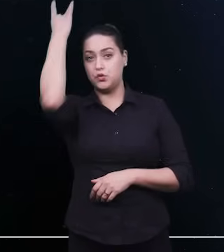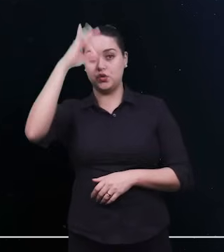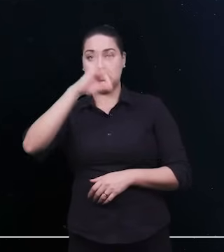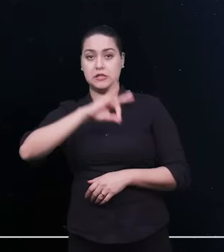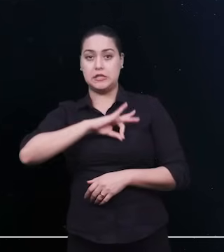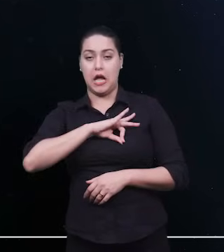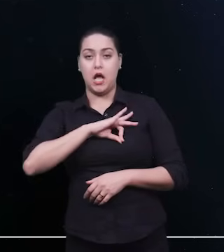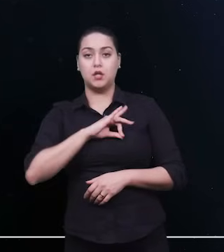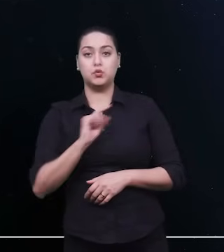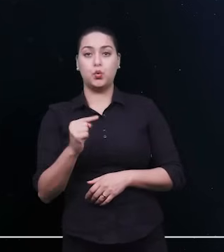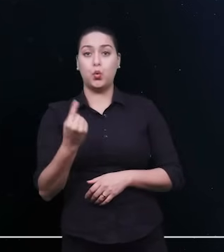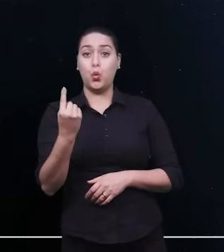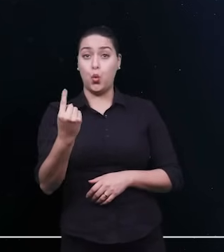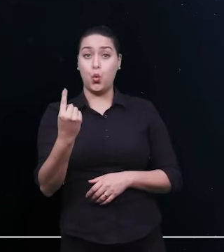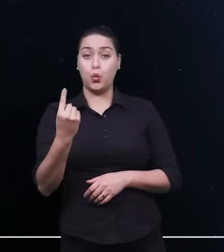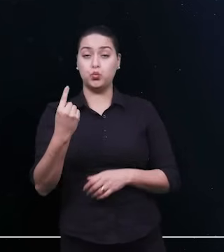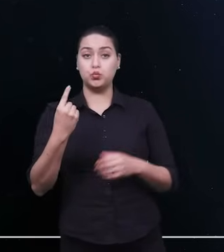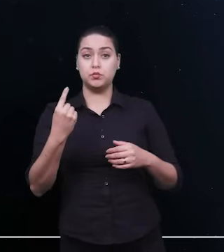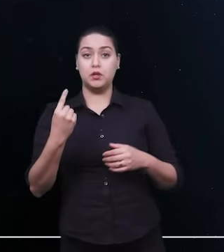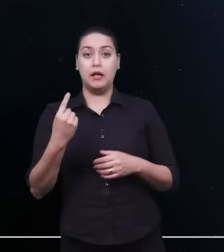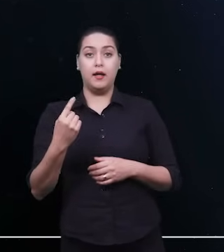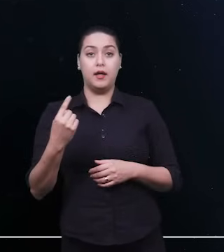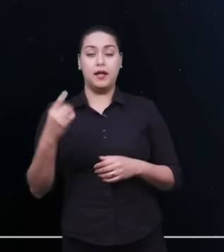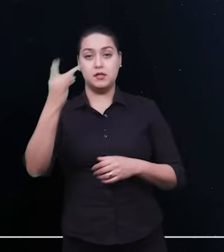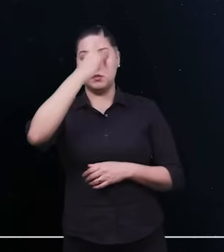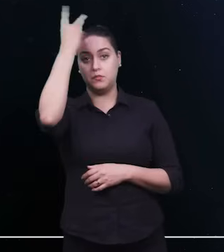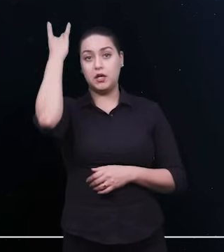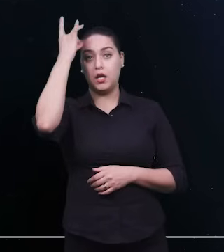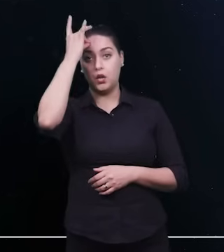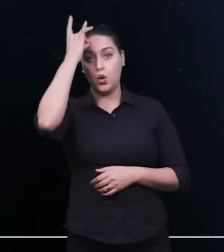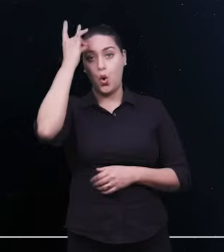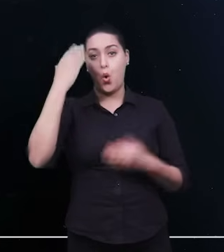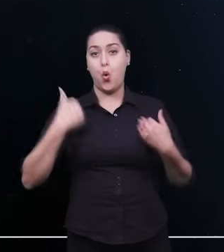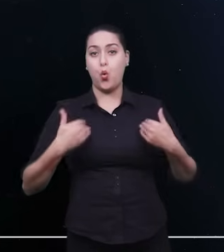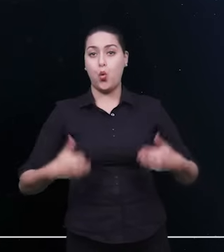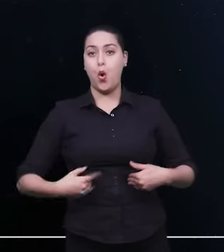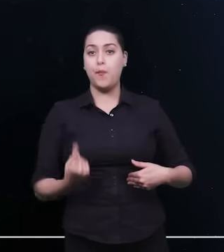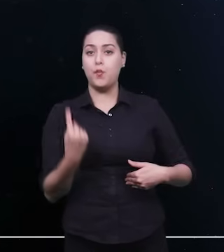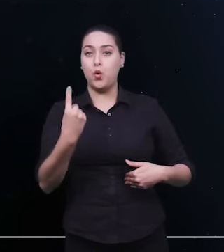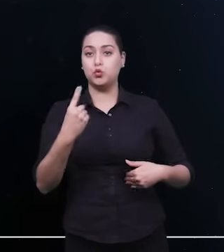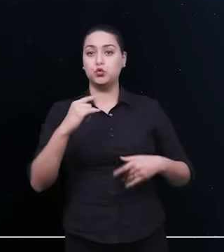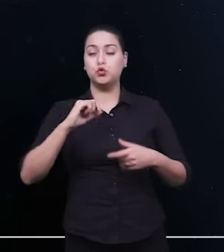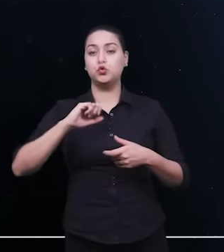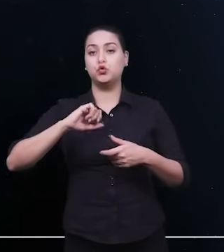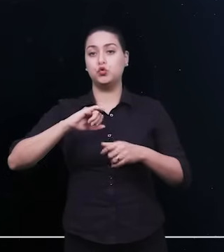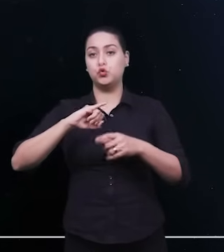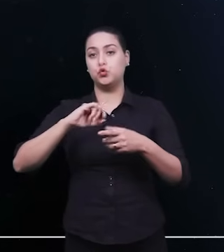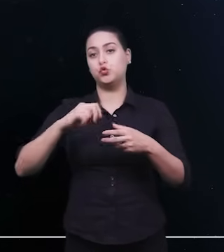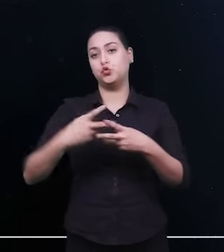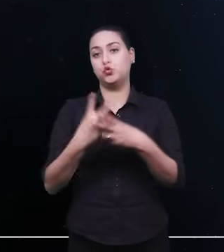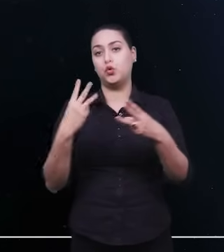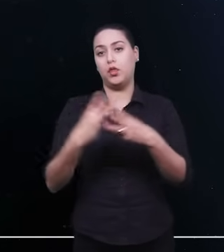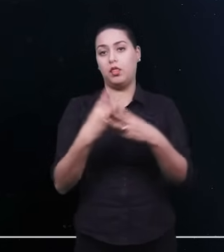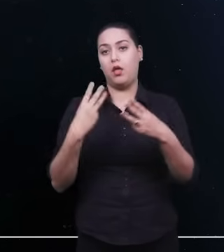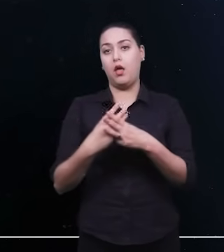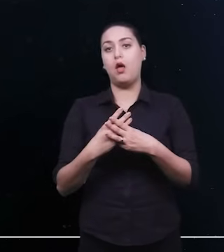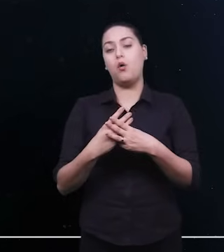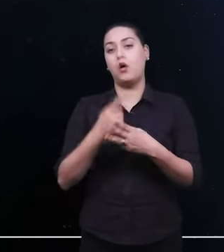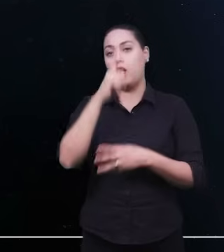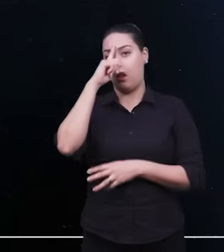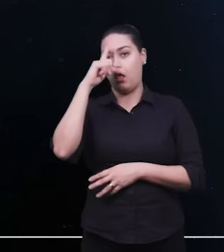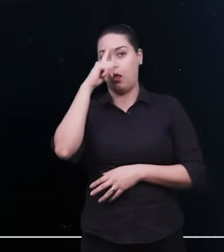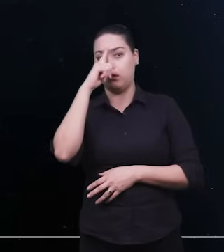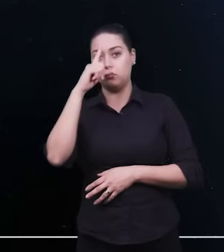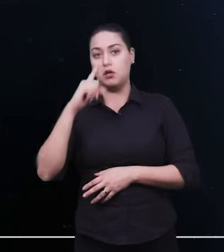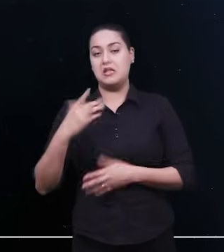um Espírito, formando um corpo, quer judeus, quer gregos, quer servos, quer livres,